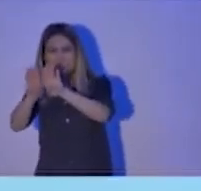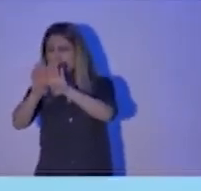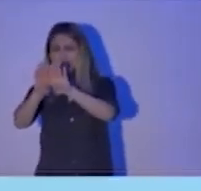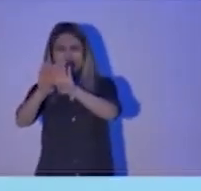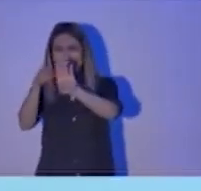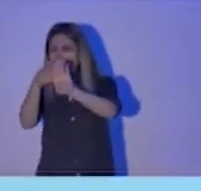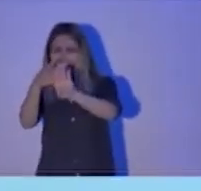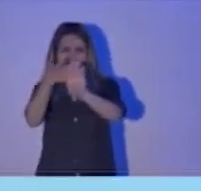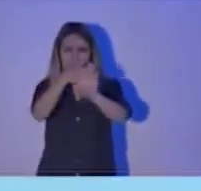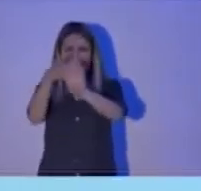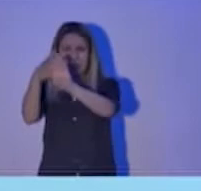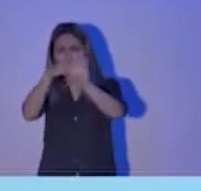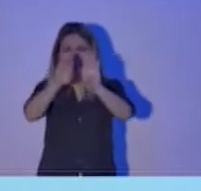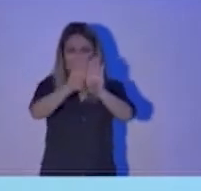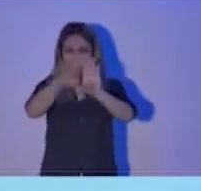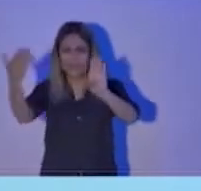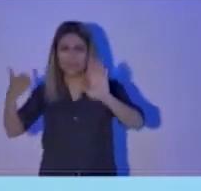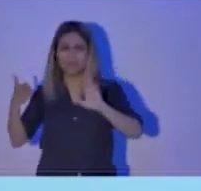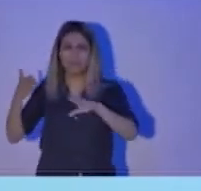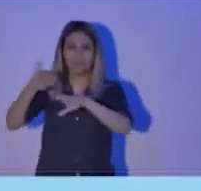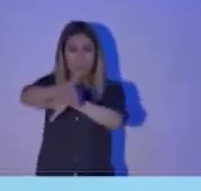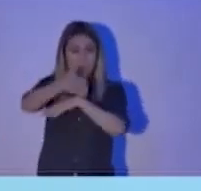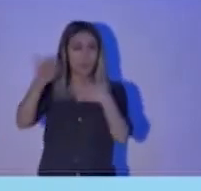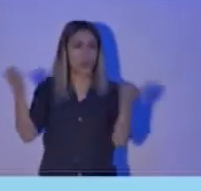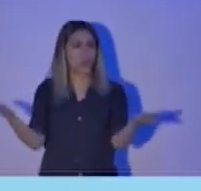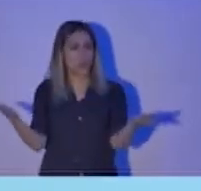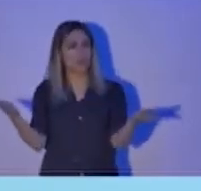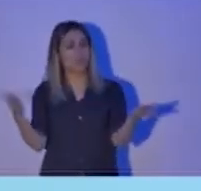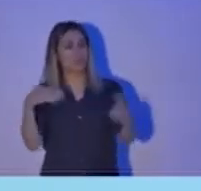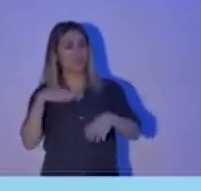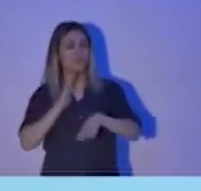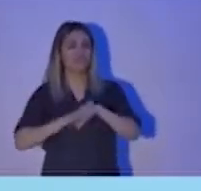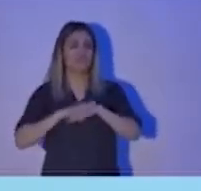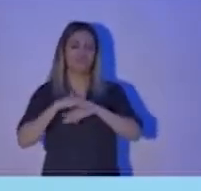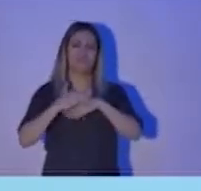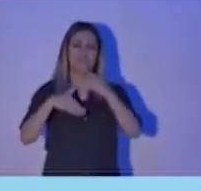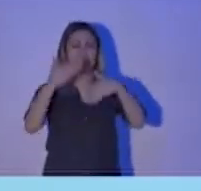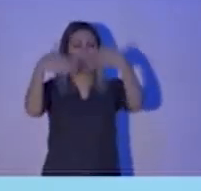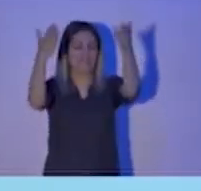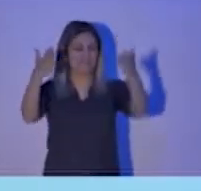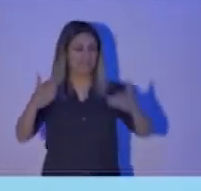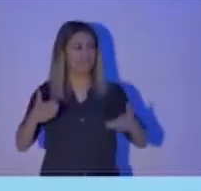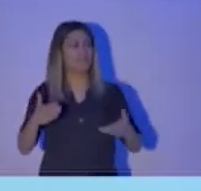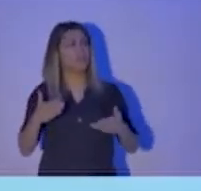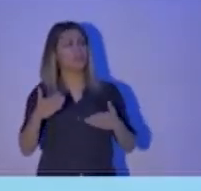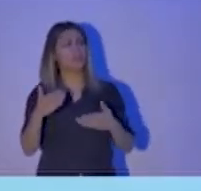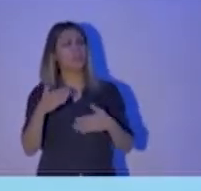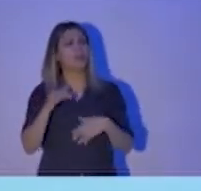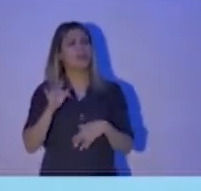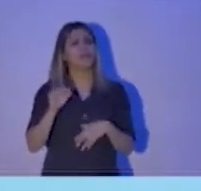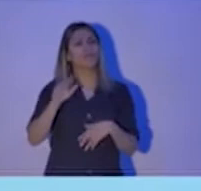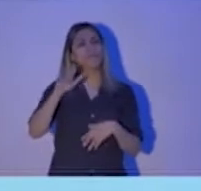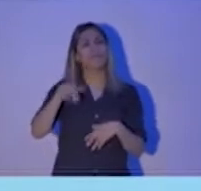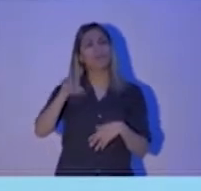fim, também é importante que eu diga aqui, Camila, fugindo um pouquinho dessa questão, mas a questão do Fundeb também passa por isso.